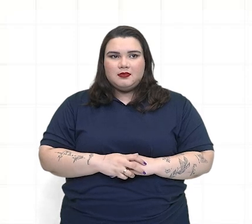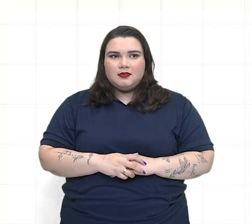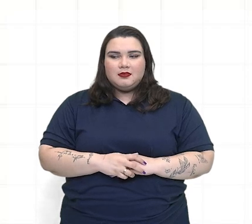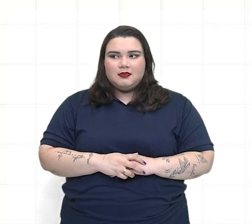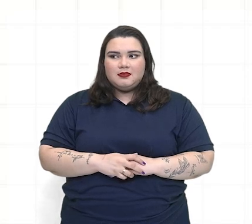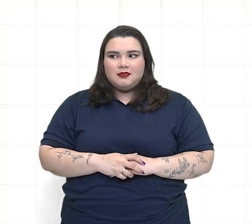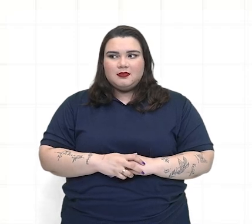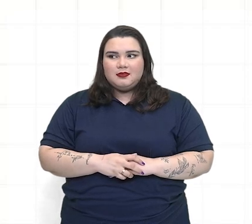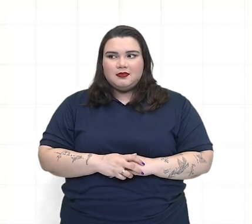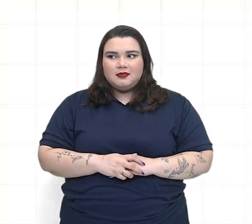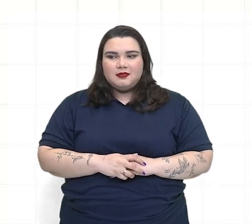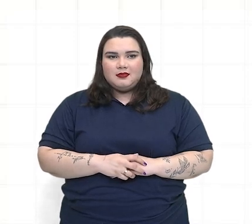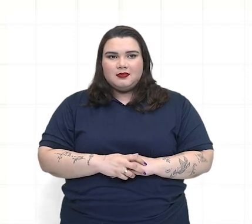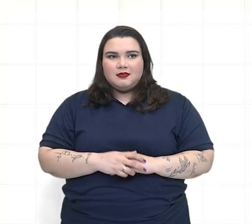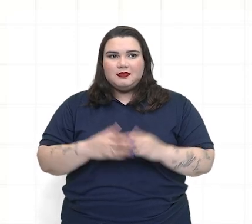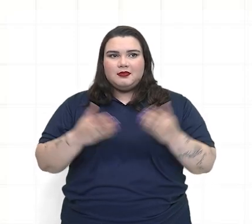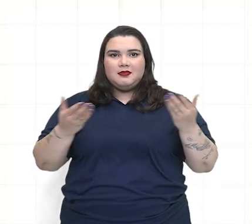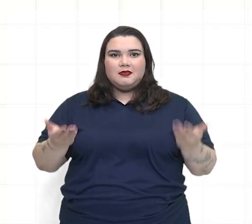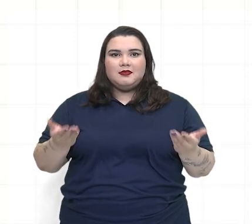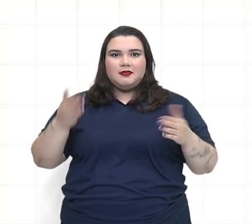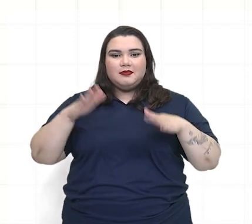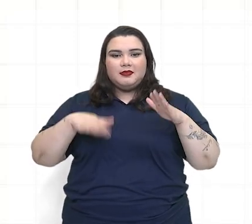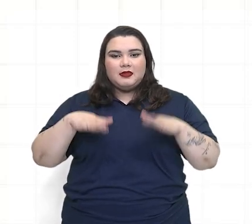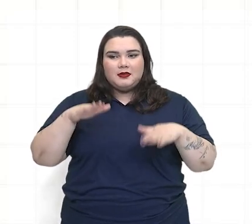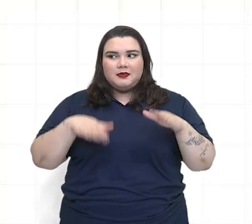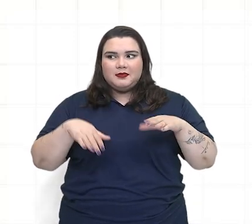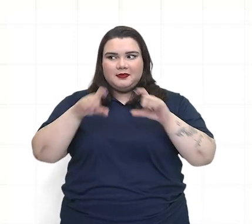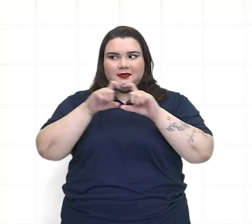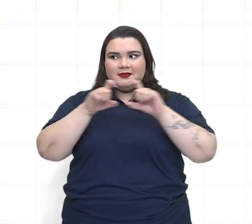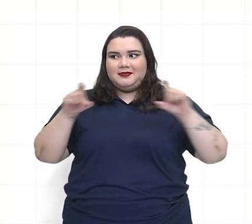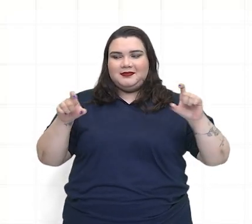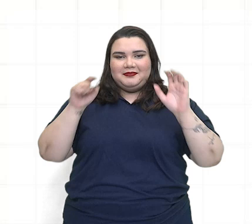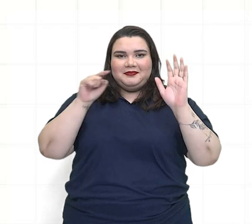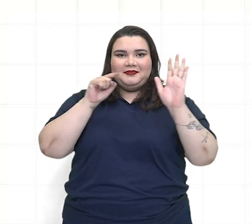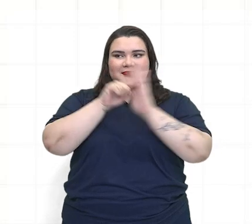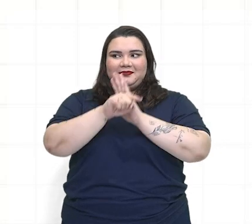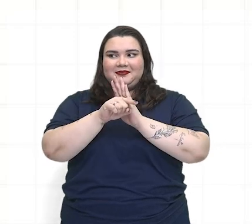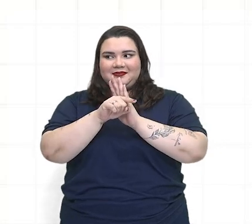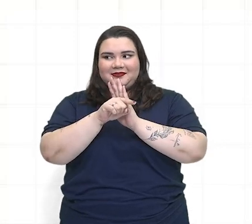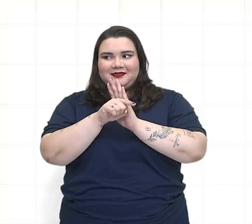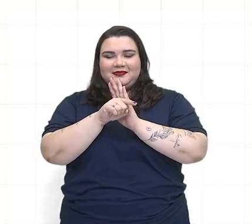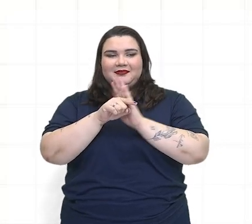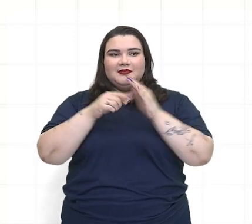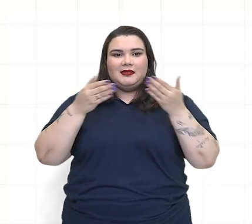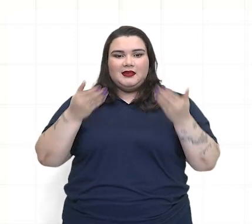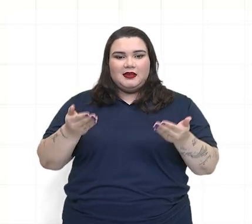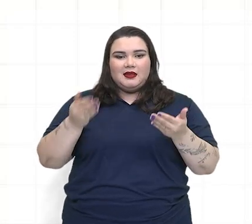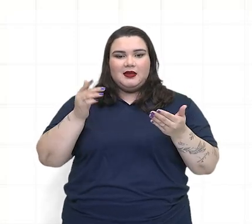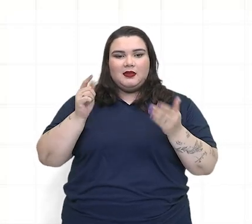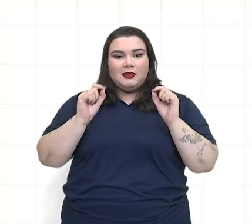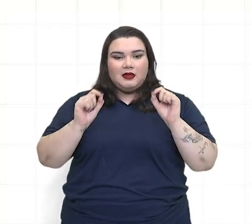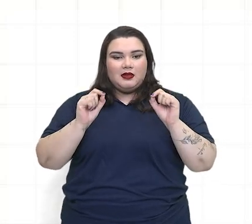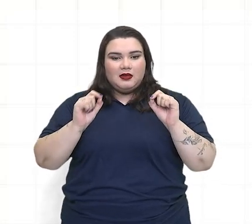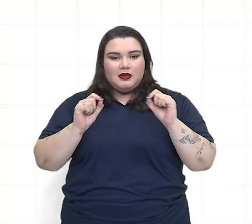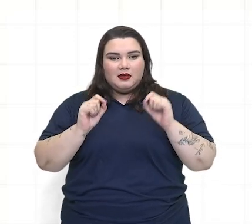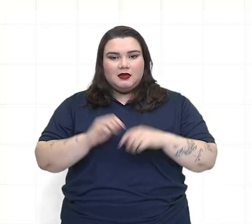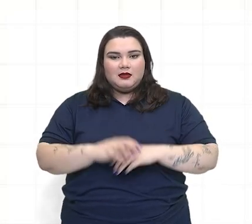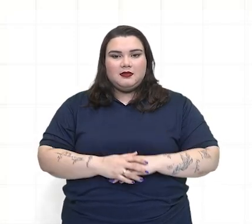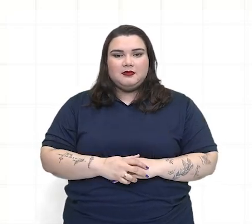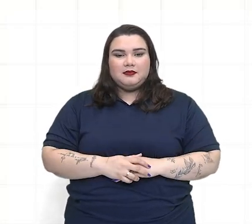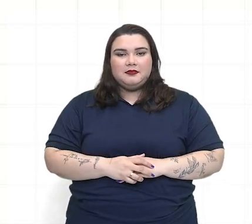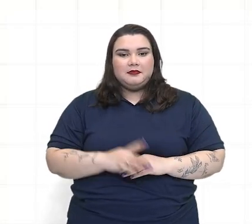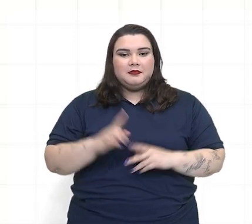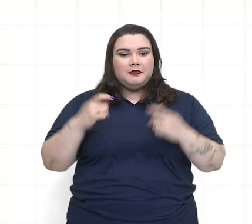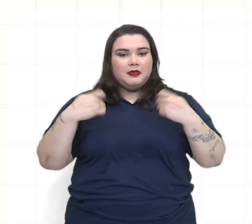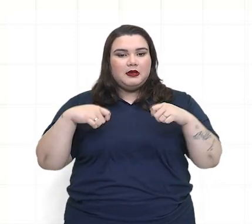Então, dependendo do comando da questão que envolva tratamento da informação, você